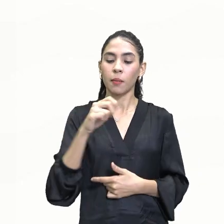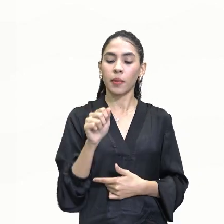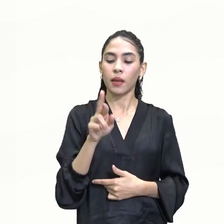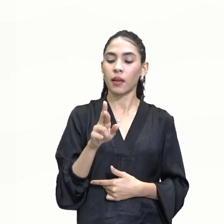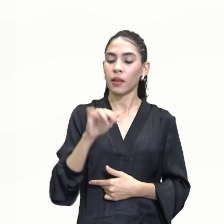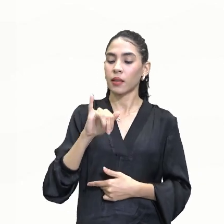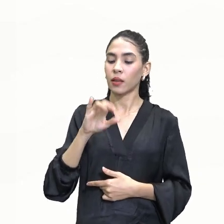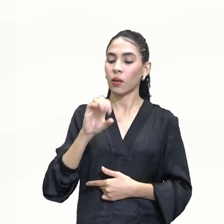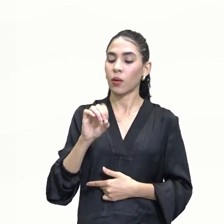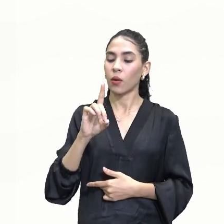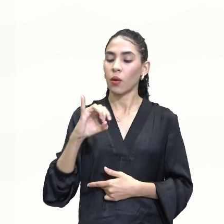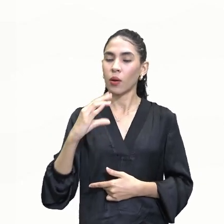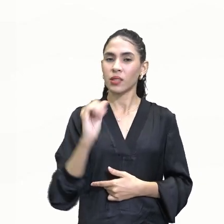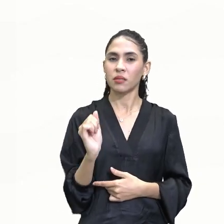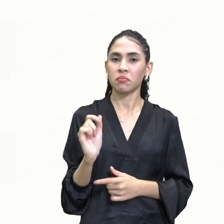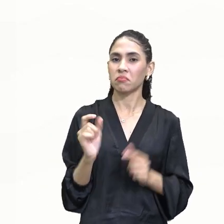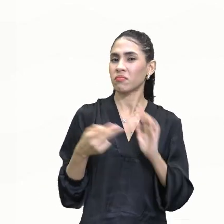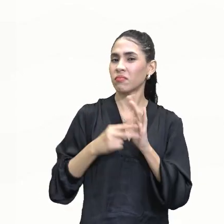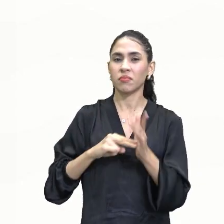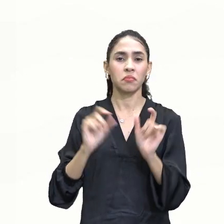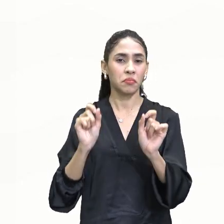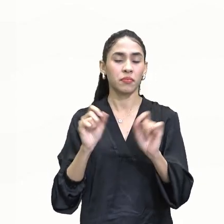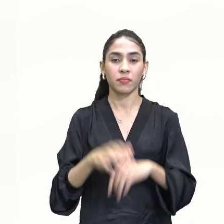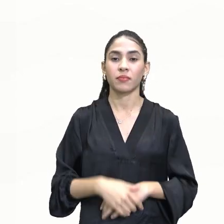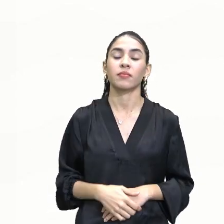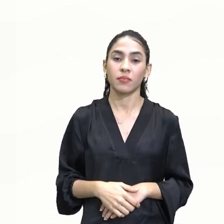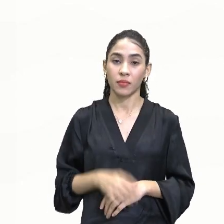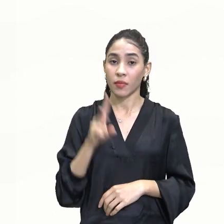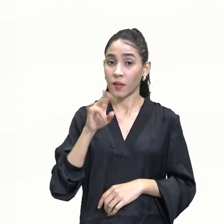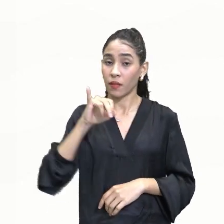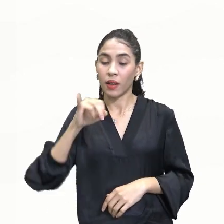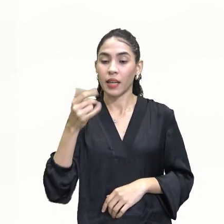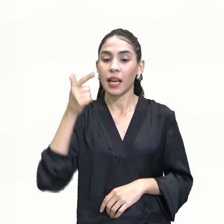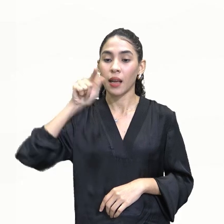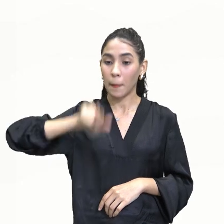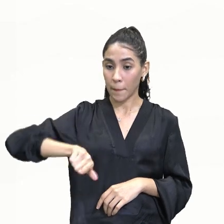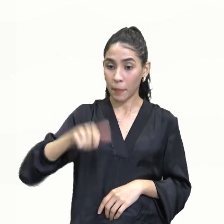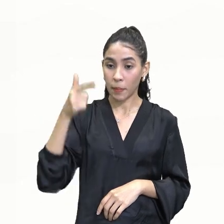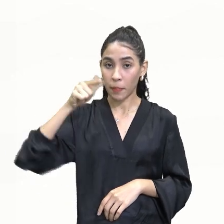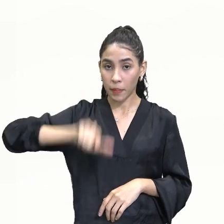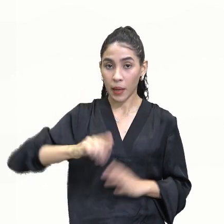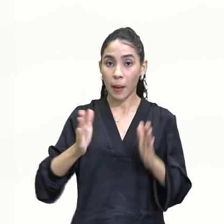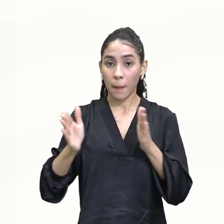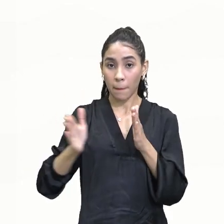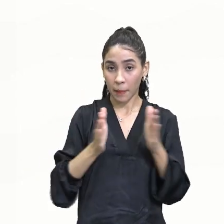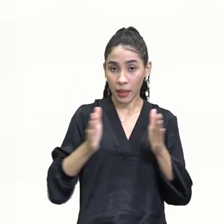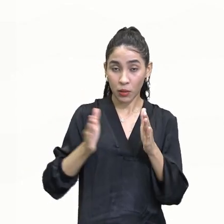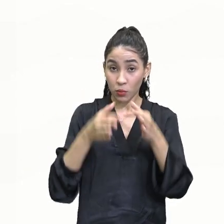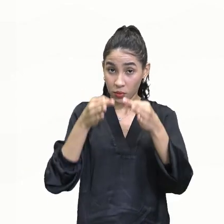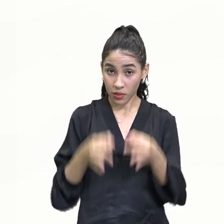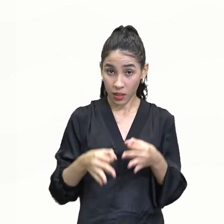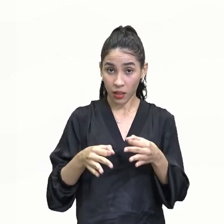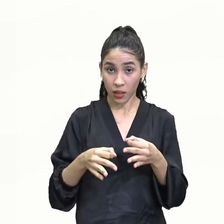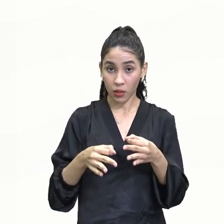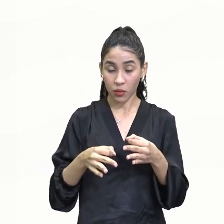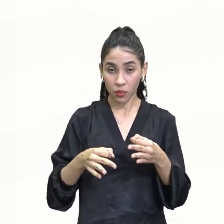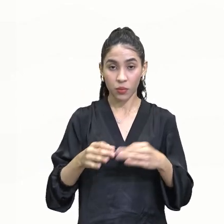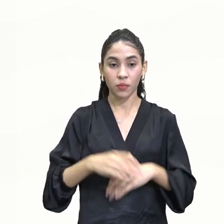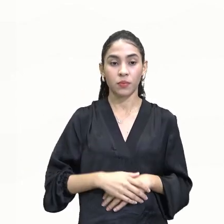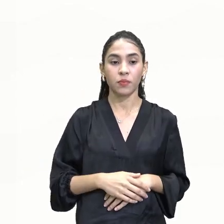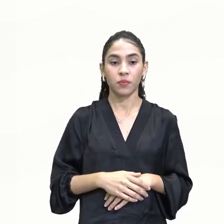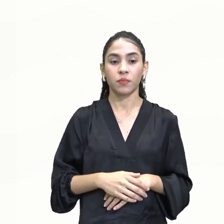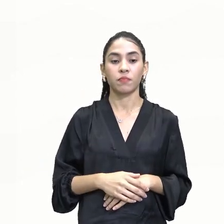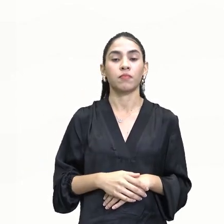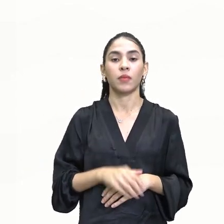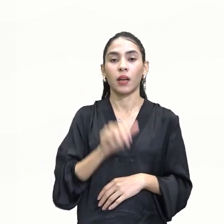periódica. O que é que isso significa? Que ela vai se repetir ali em intervalos regulares ao longo de todos